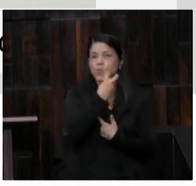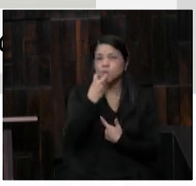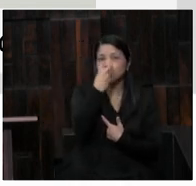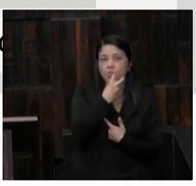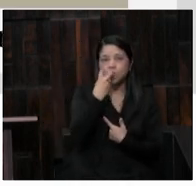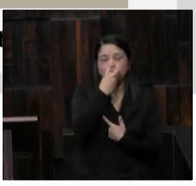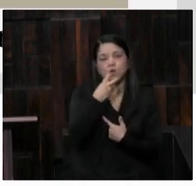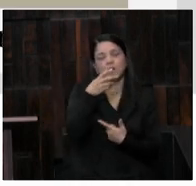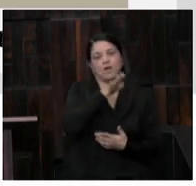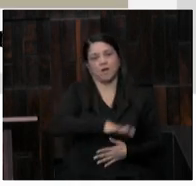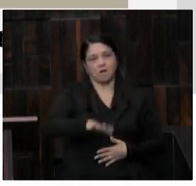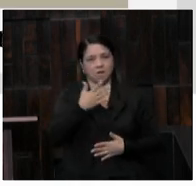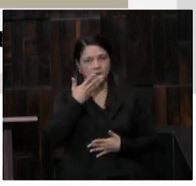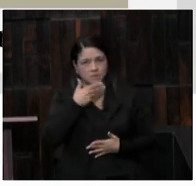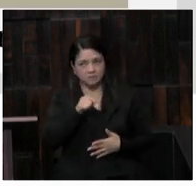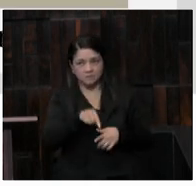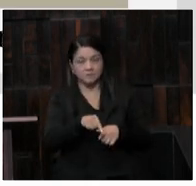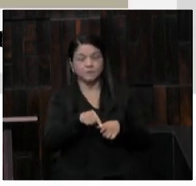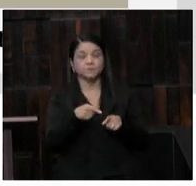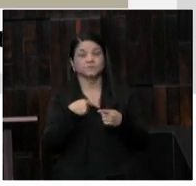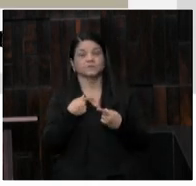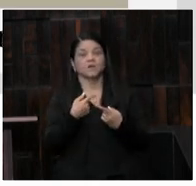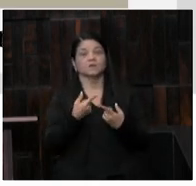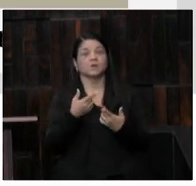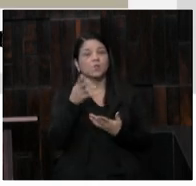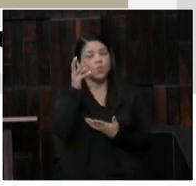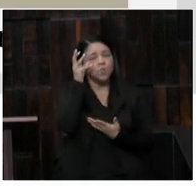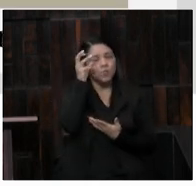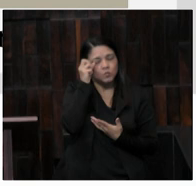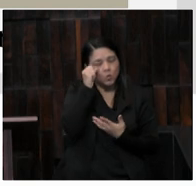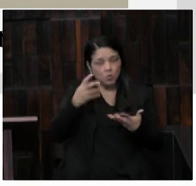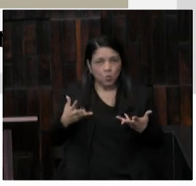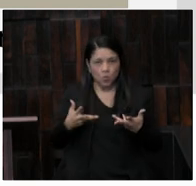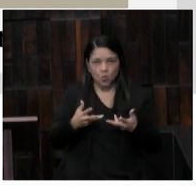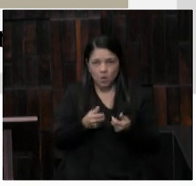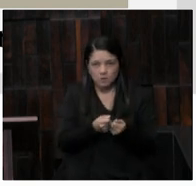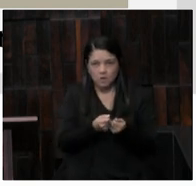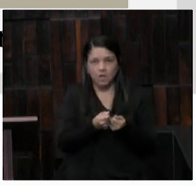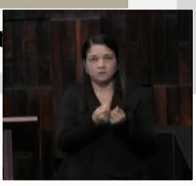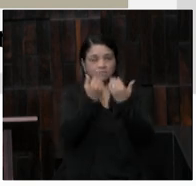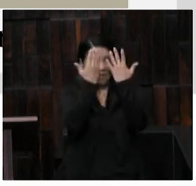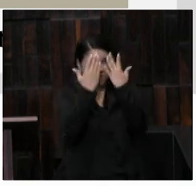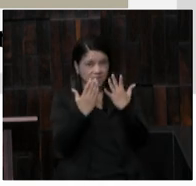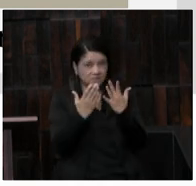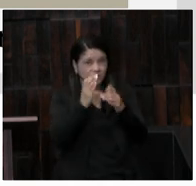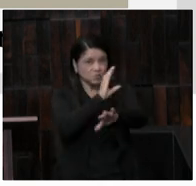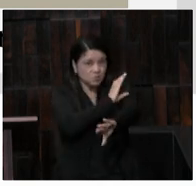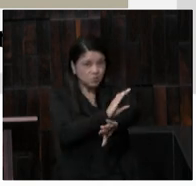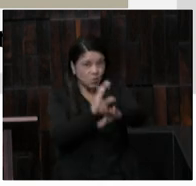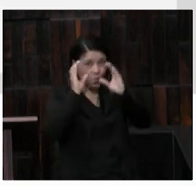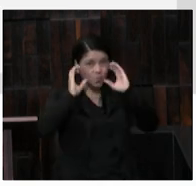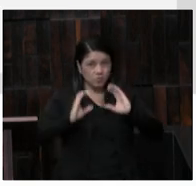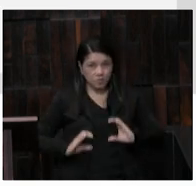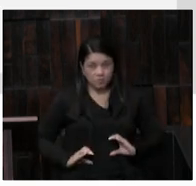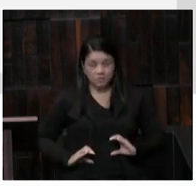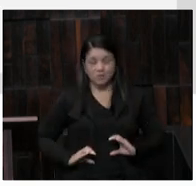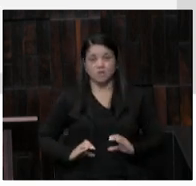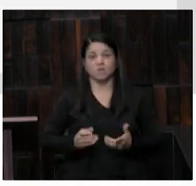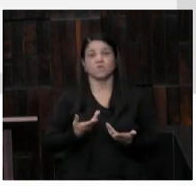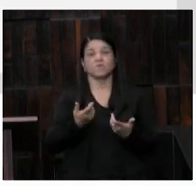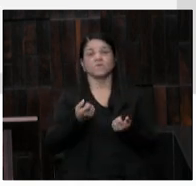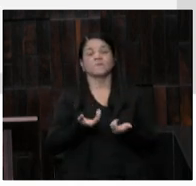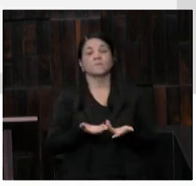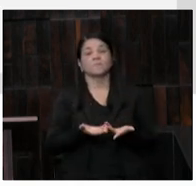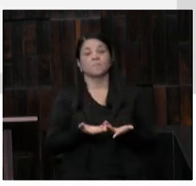criança. Pode passar? Da qualidade do sono, avaliação comportamental também dessa criança. pode passar, por